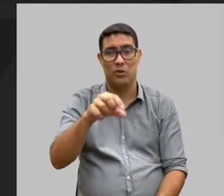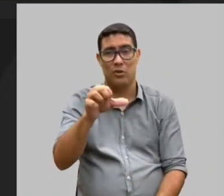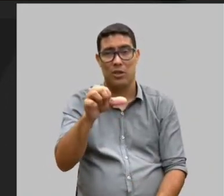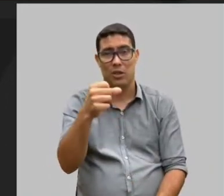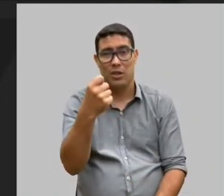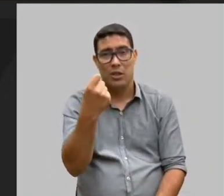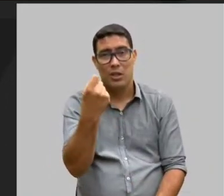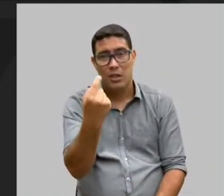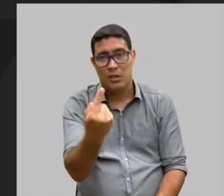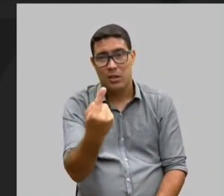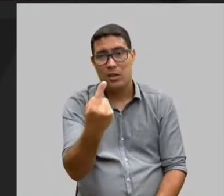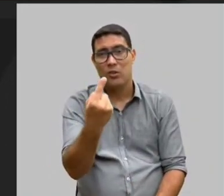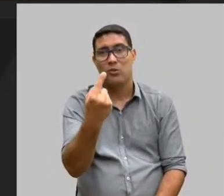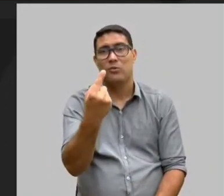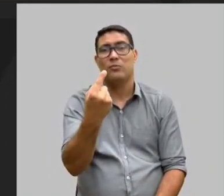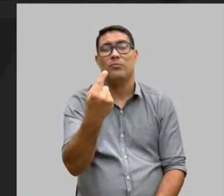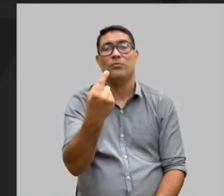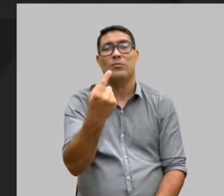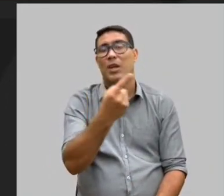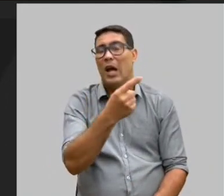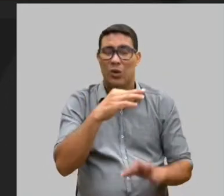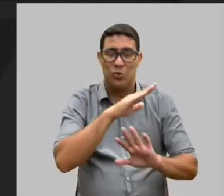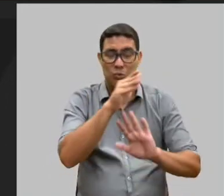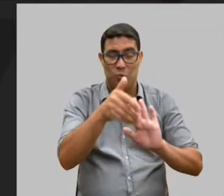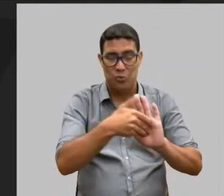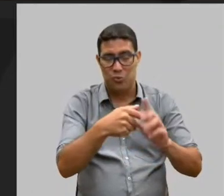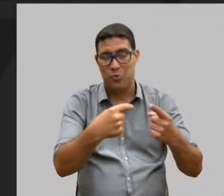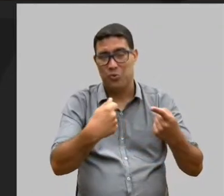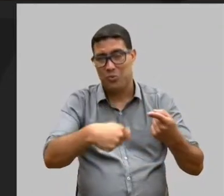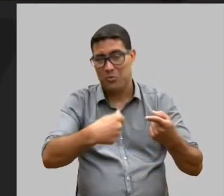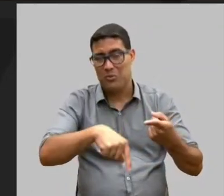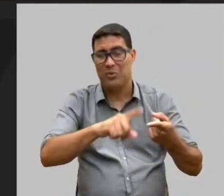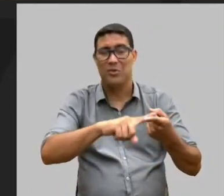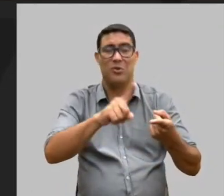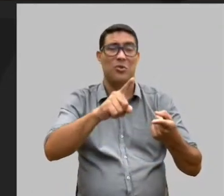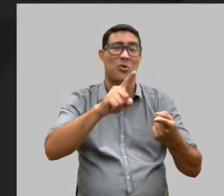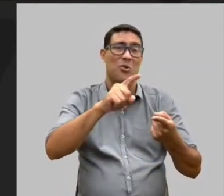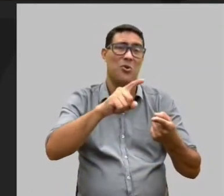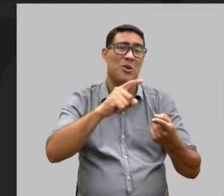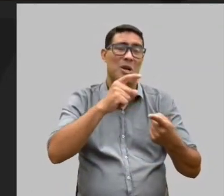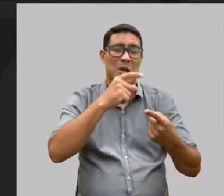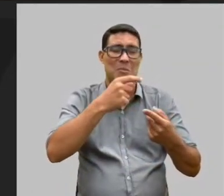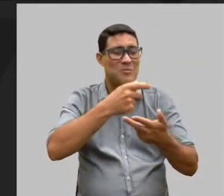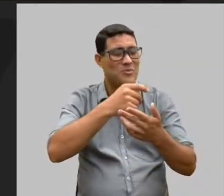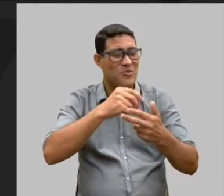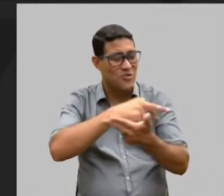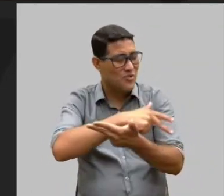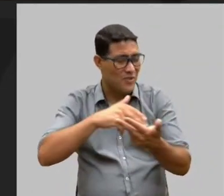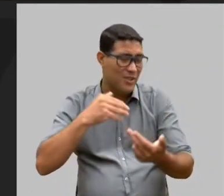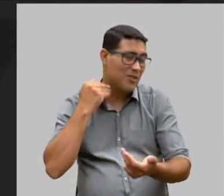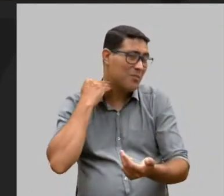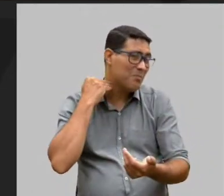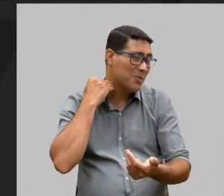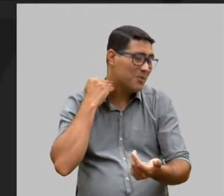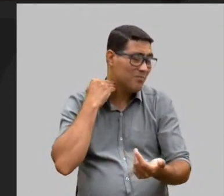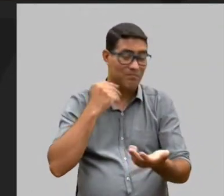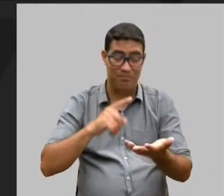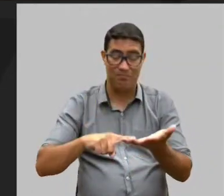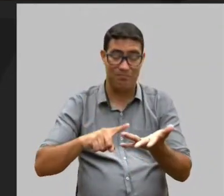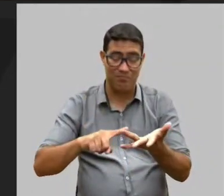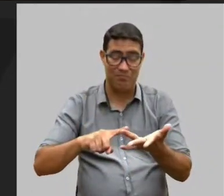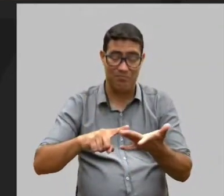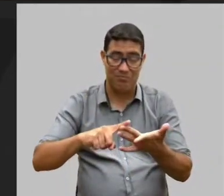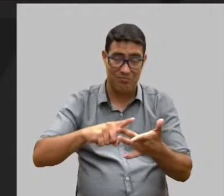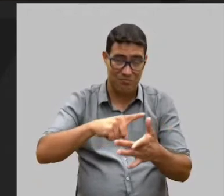públicos credit real Bene e Minas caixa sei só só pelo B foi